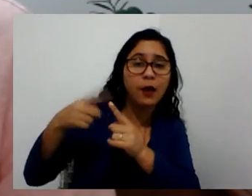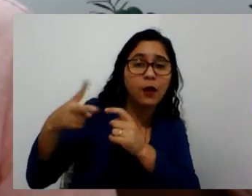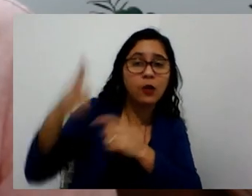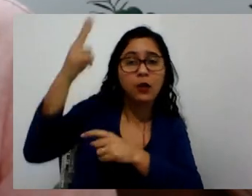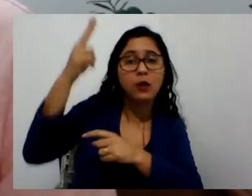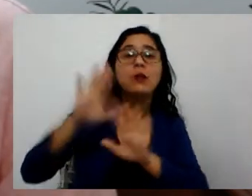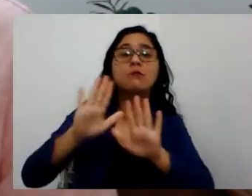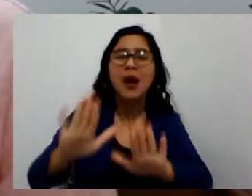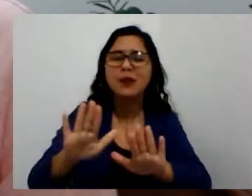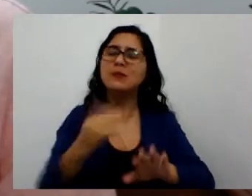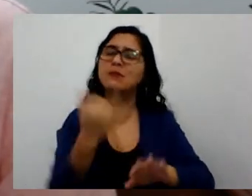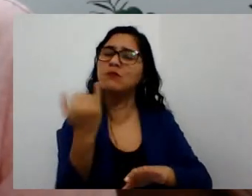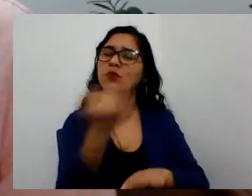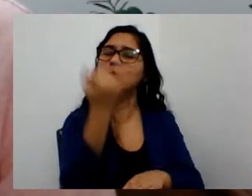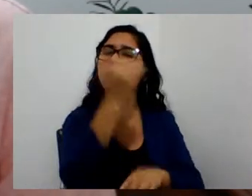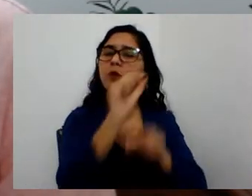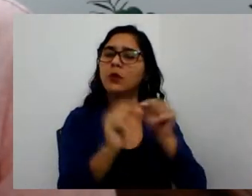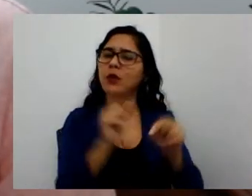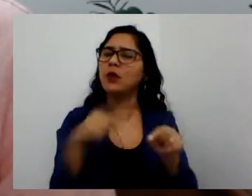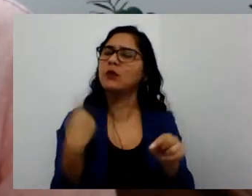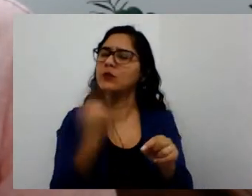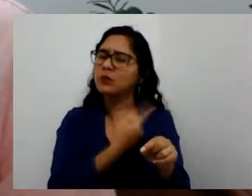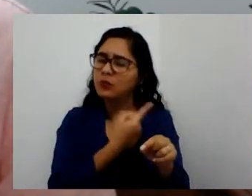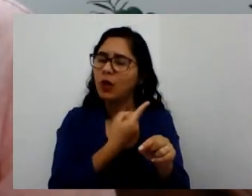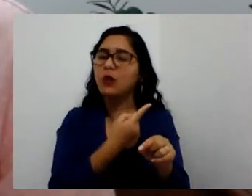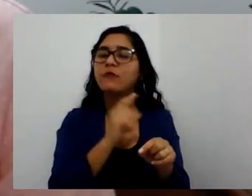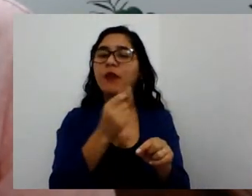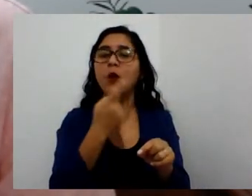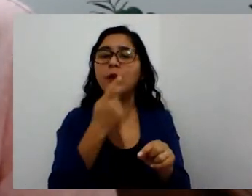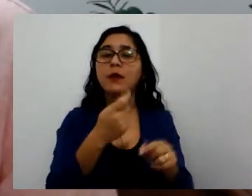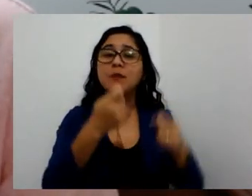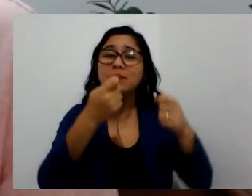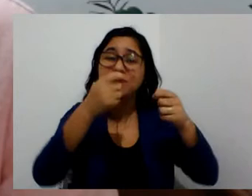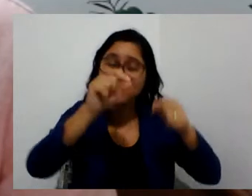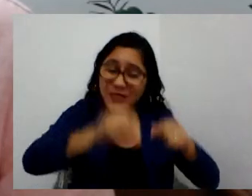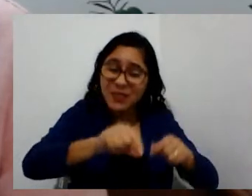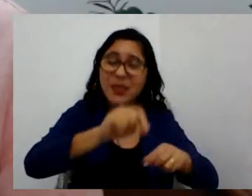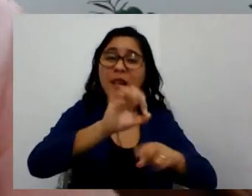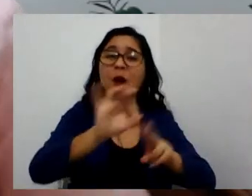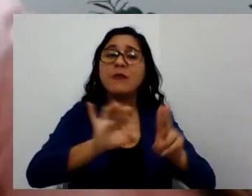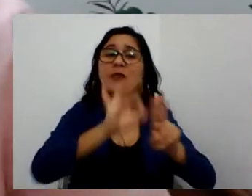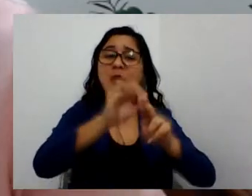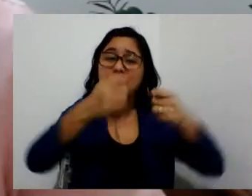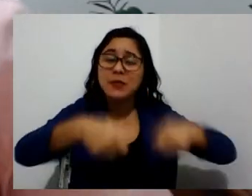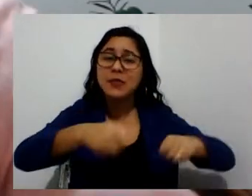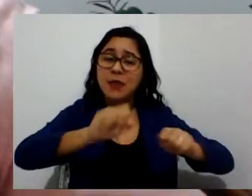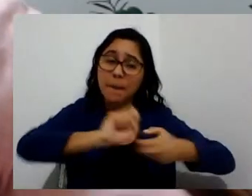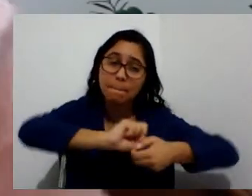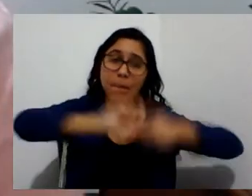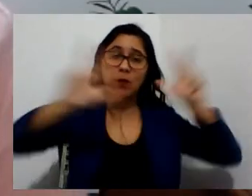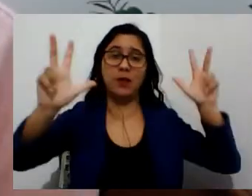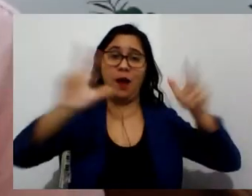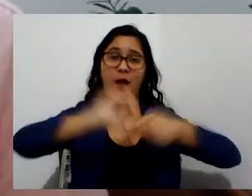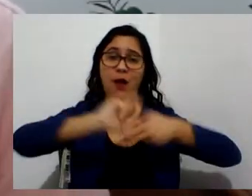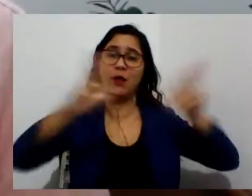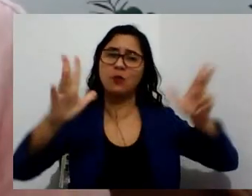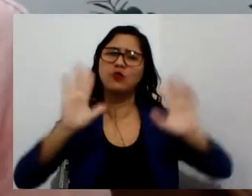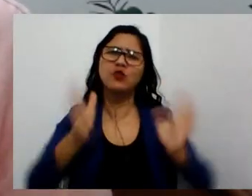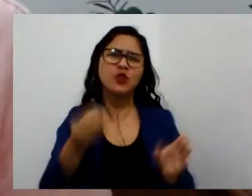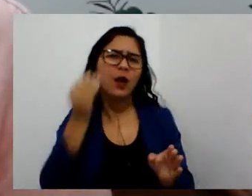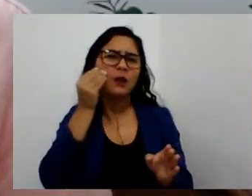ponto importante, que a gente tem se batido muito na necessidade da universidade se modernizar, algo que a gente tem tentado fazer em algumas